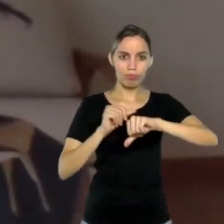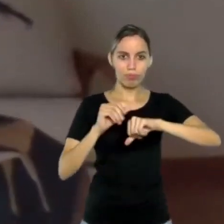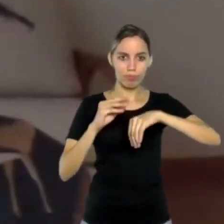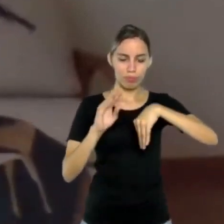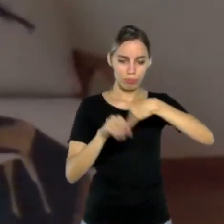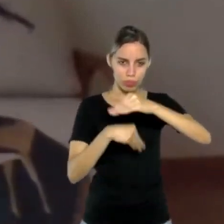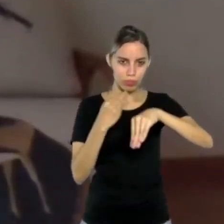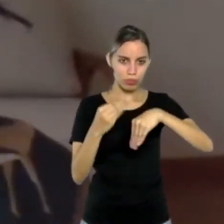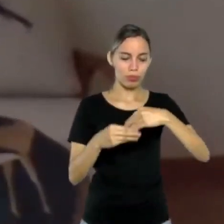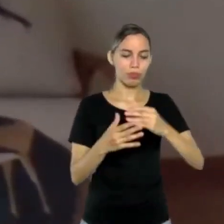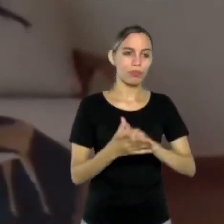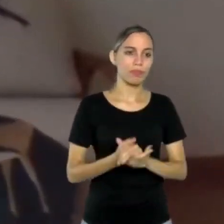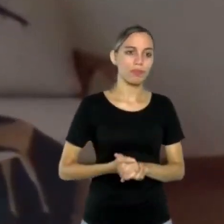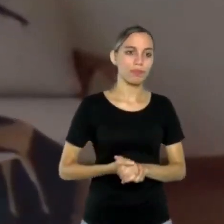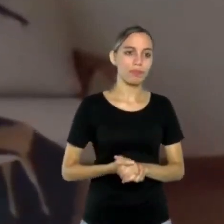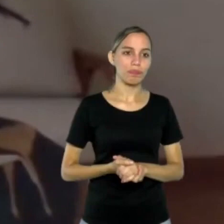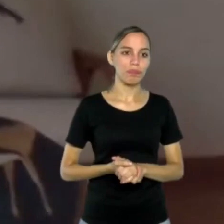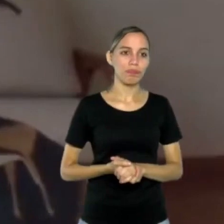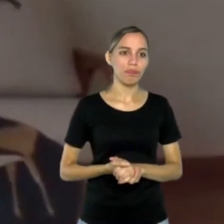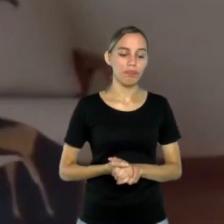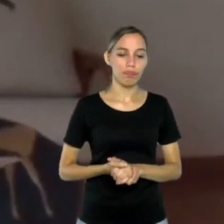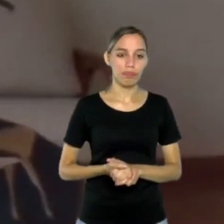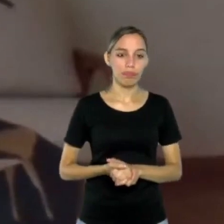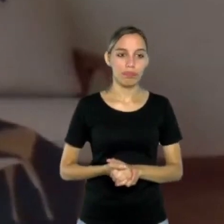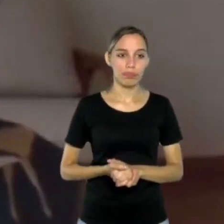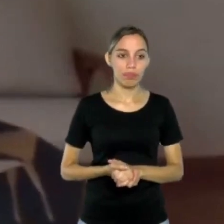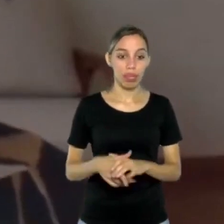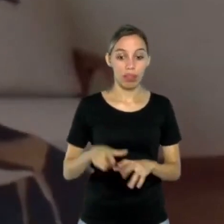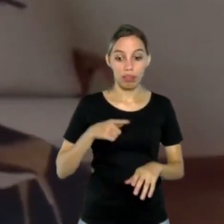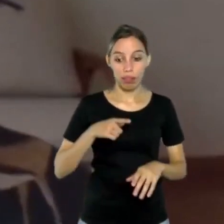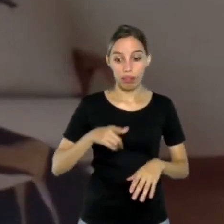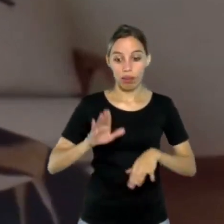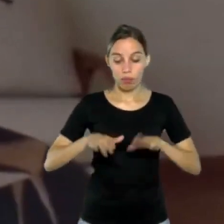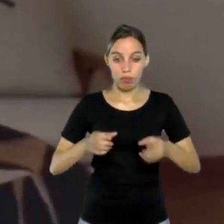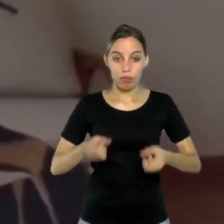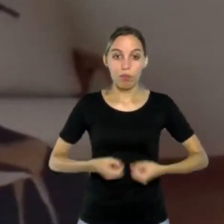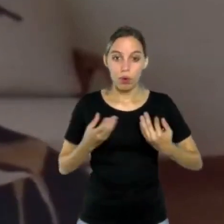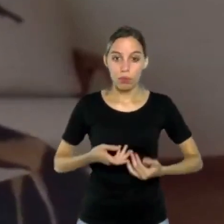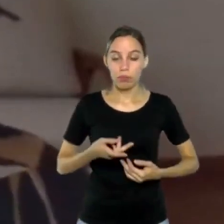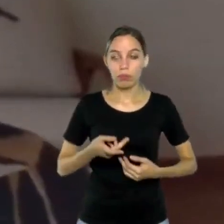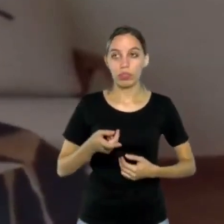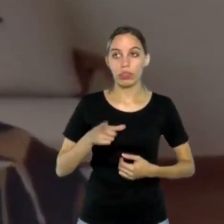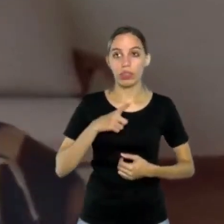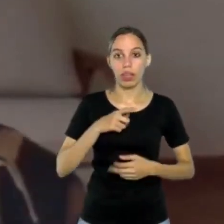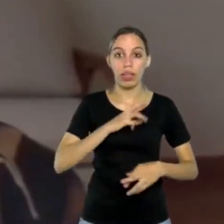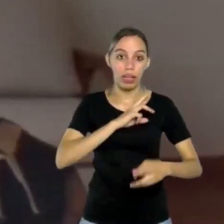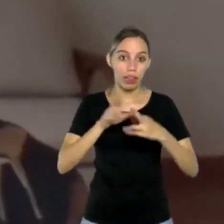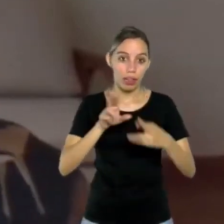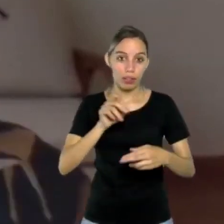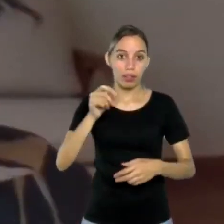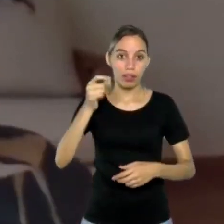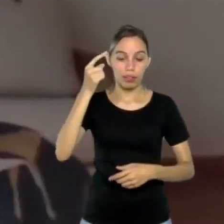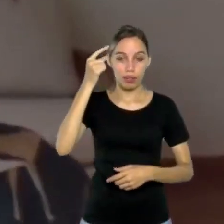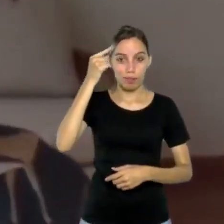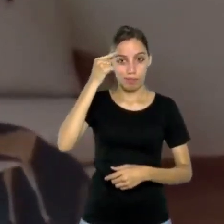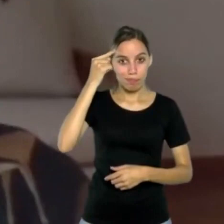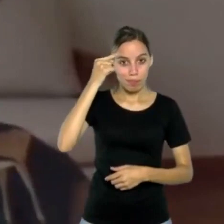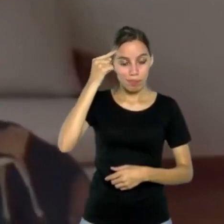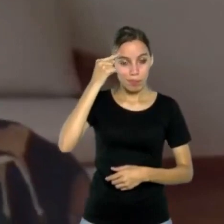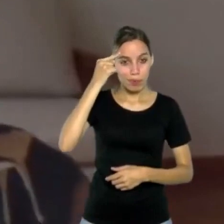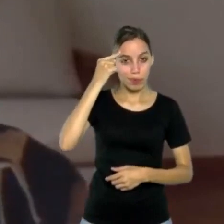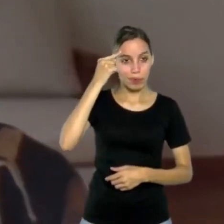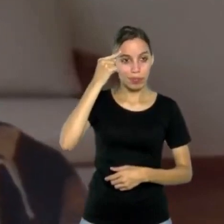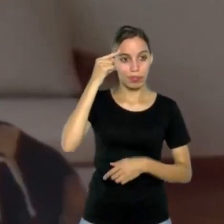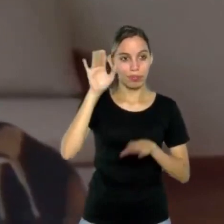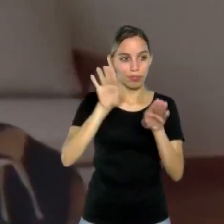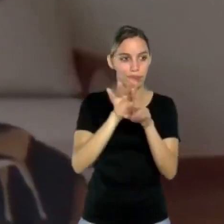Tem alguns poemas que têm a ver com memória. Meu estudo no mestrado tinha a ver com arte,